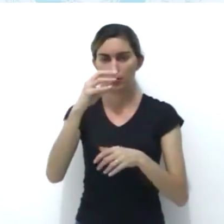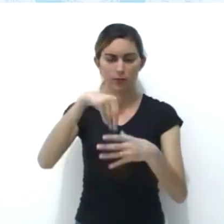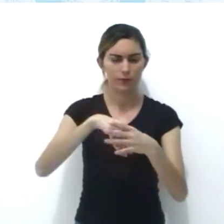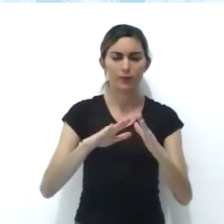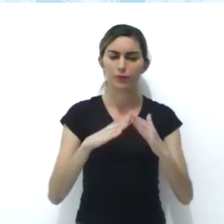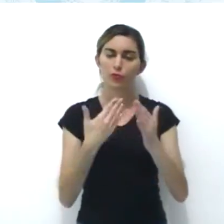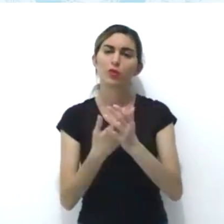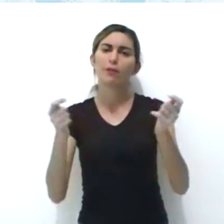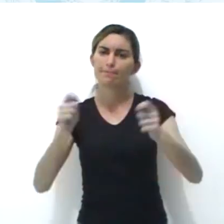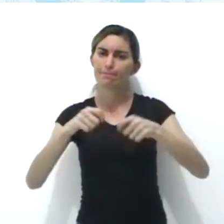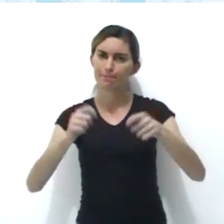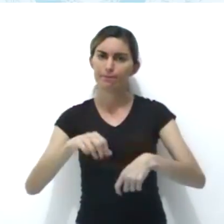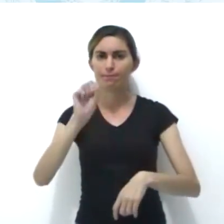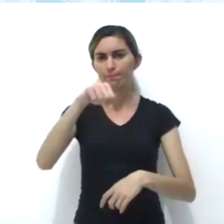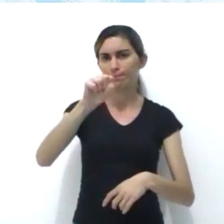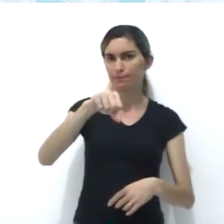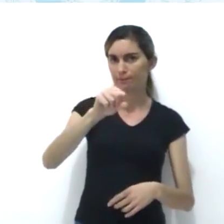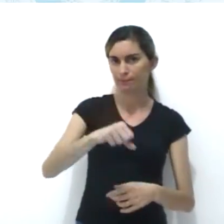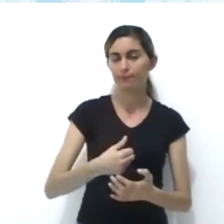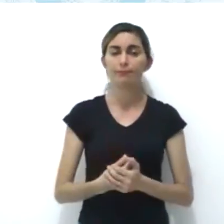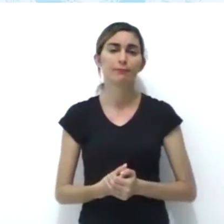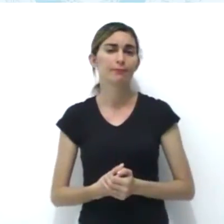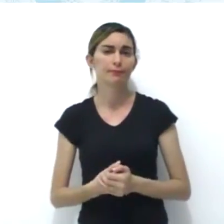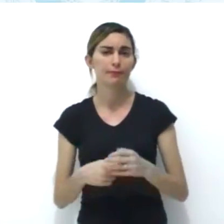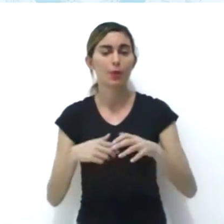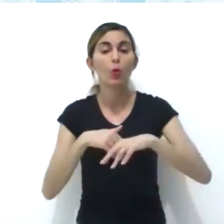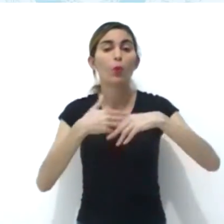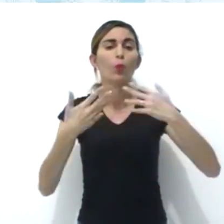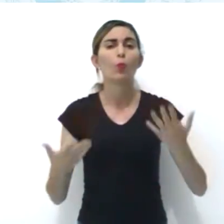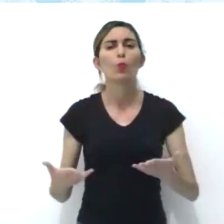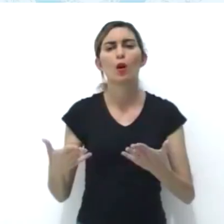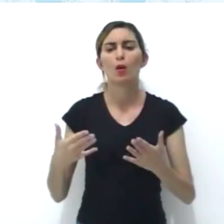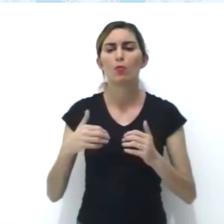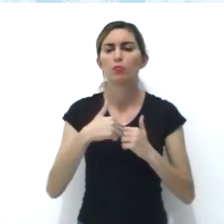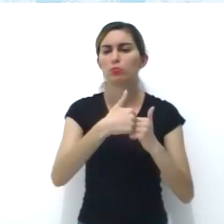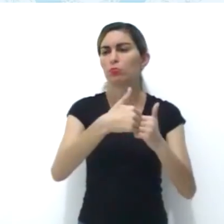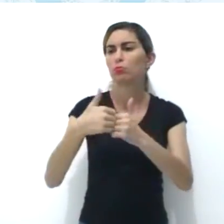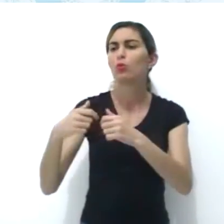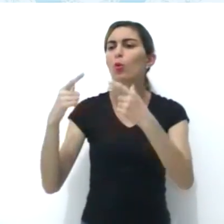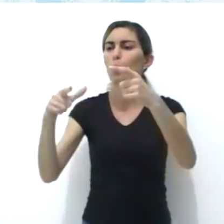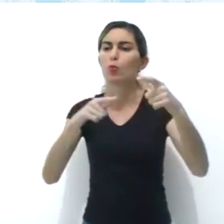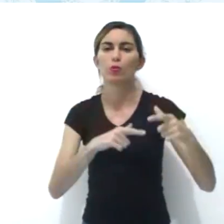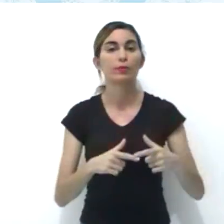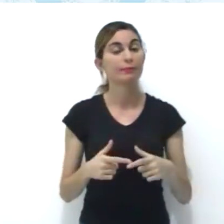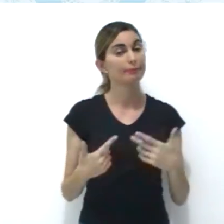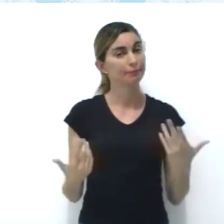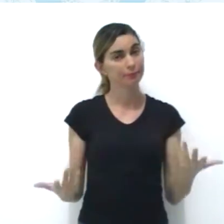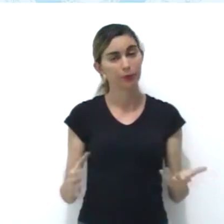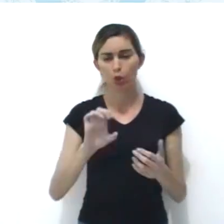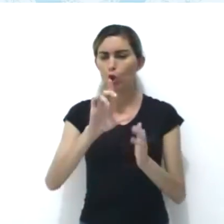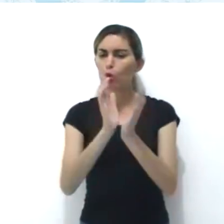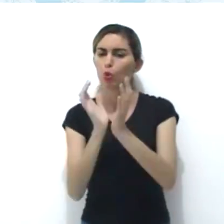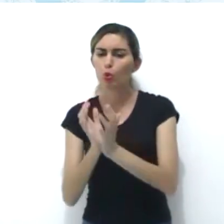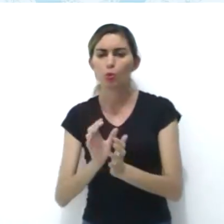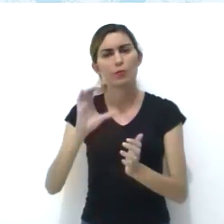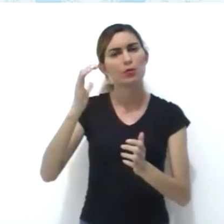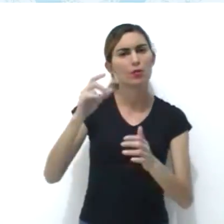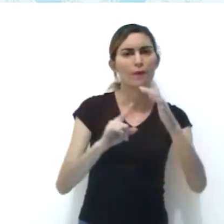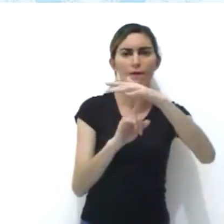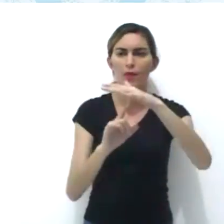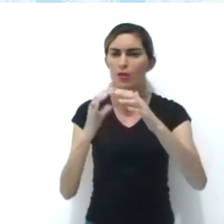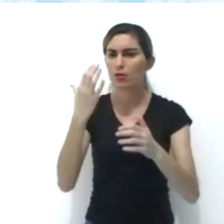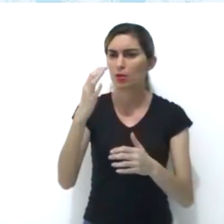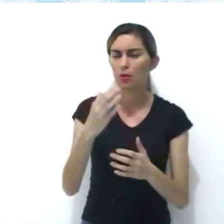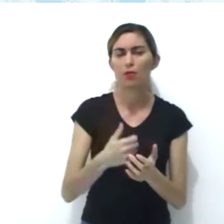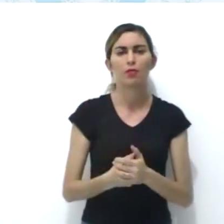fazer ciência na escola é possível sim. Quais caminhos podemos percorrer? Aí, clube, pesquisa,